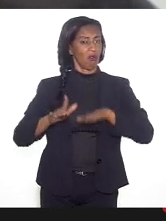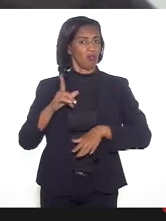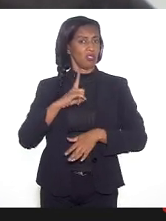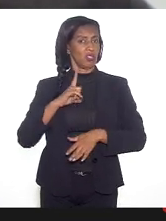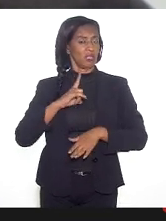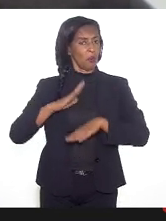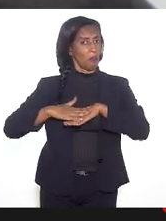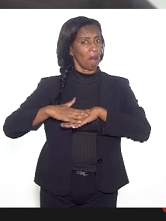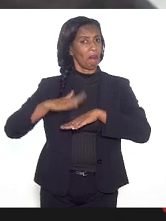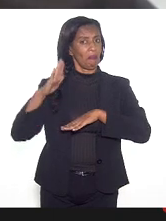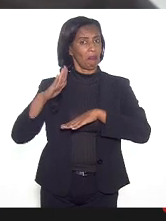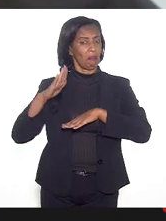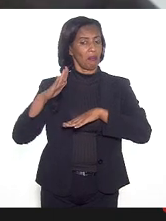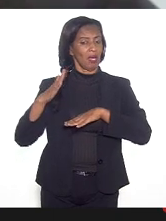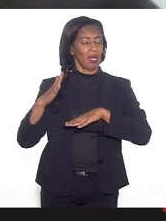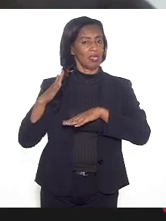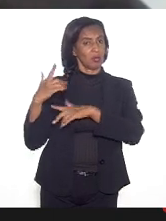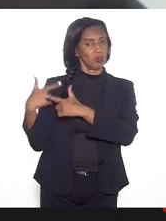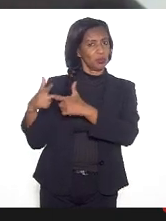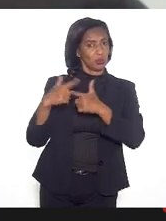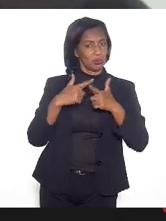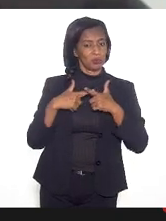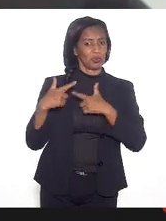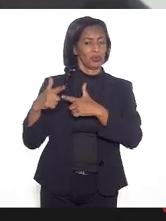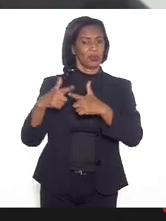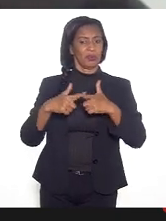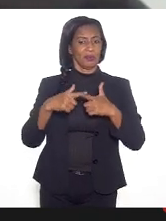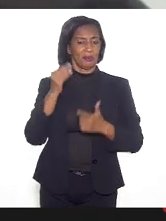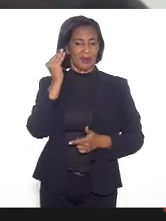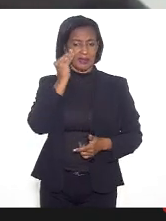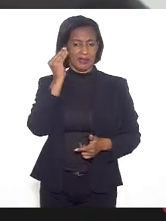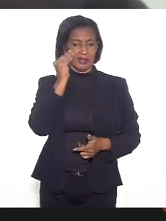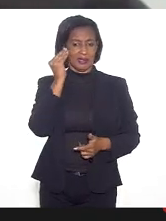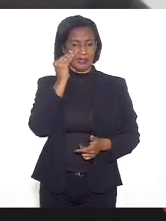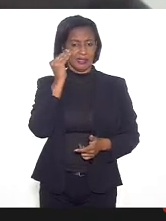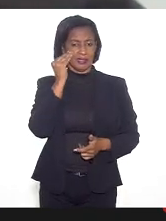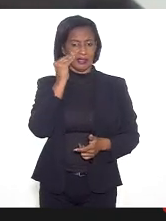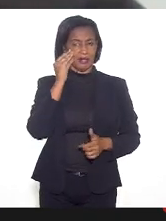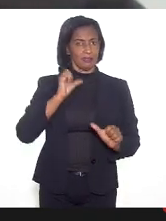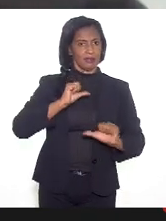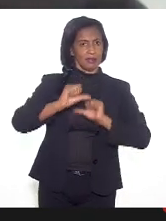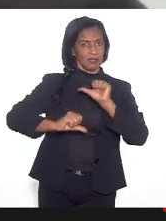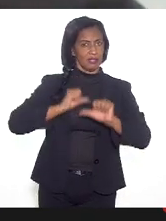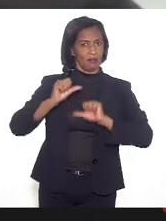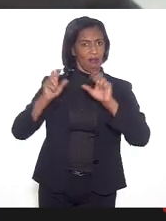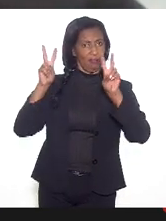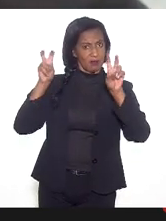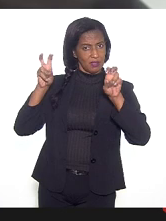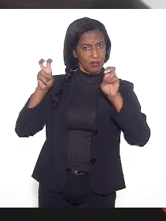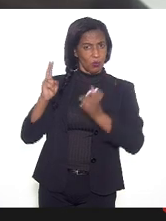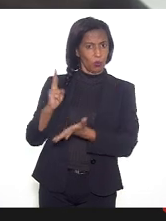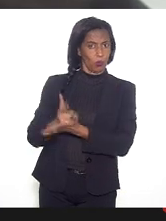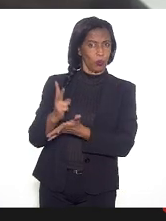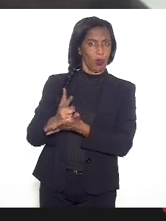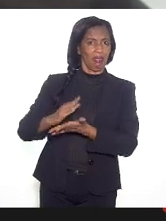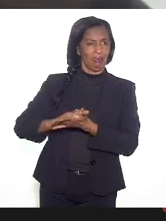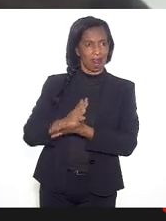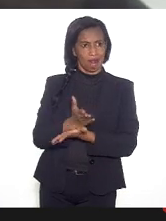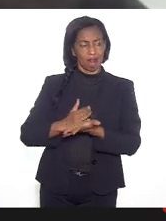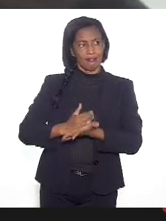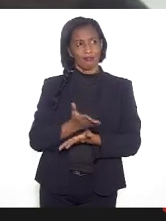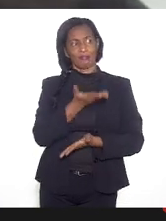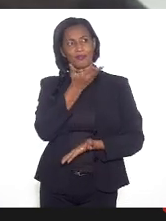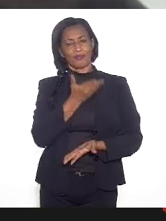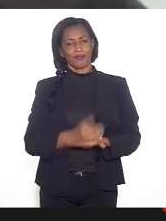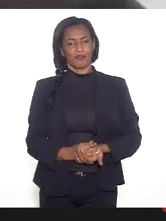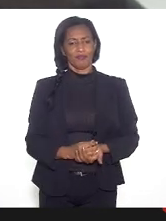mais algum lampejo aí para tentar tornar esse assunto ainda ativo, incomodar Vossa Excelência, e sei que